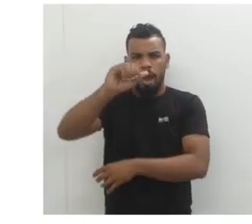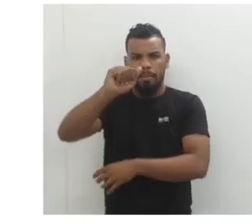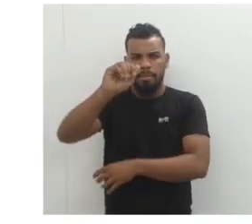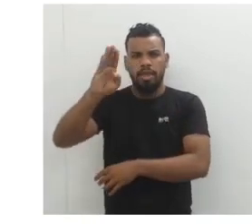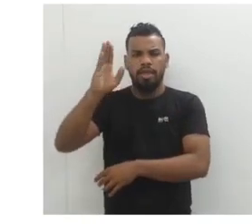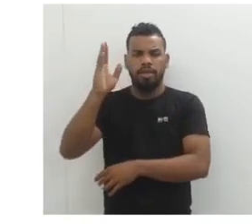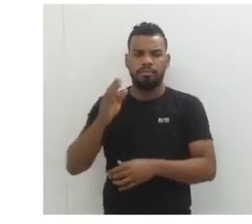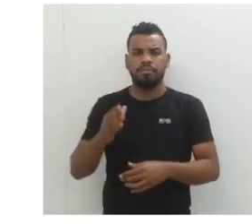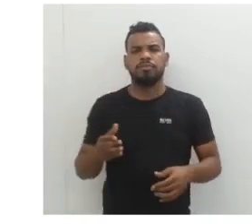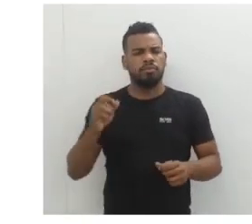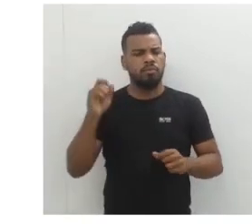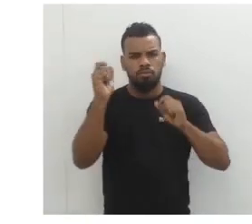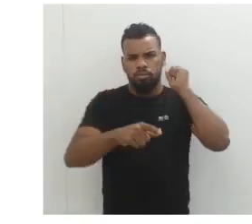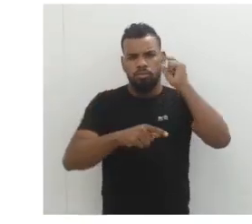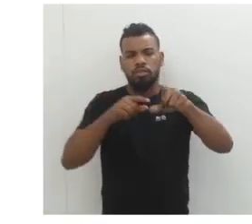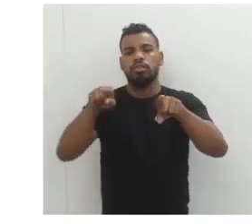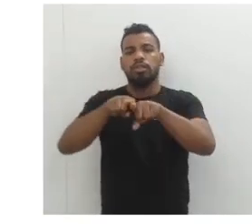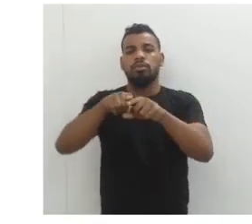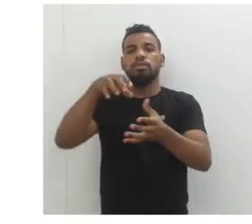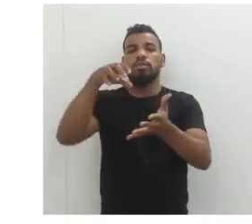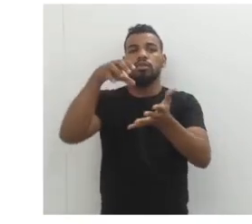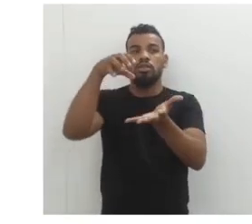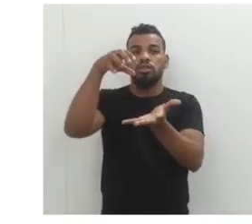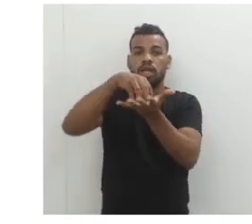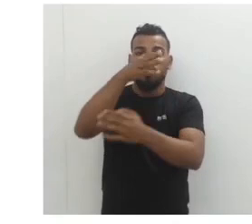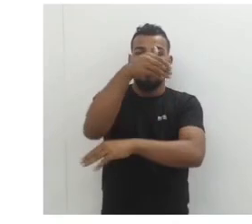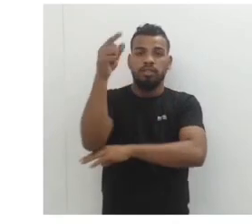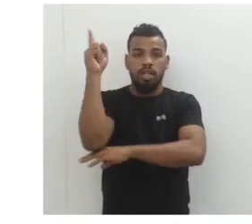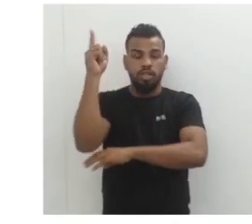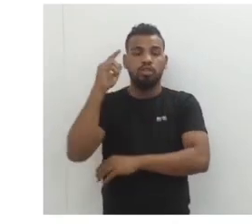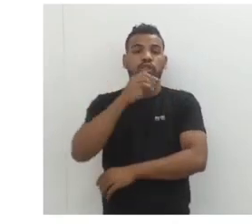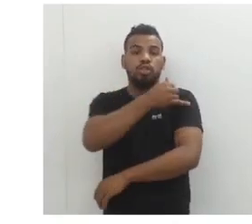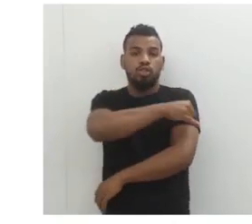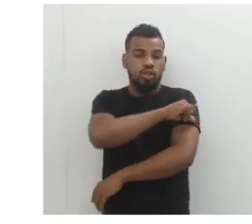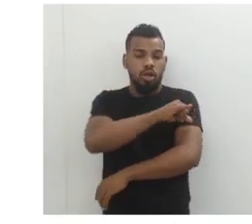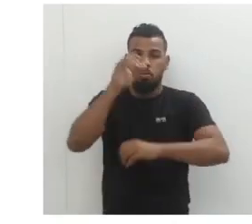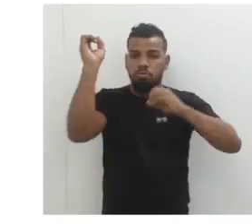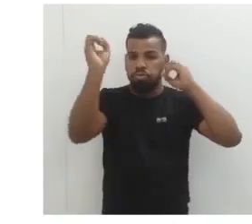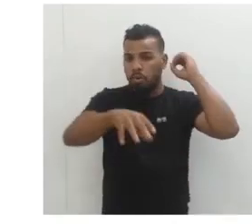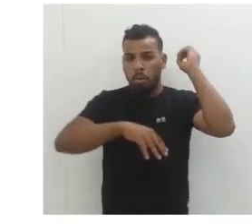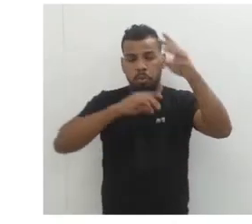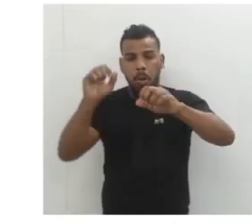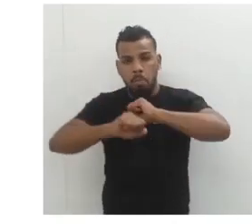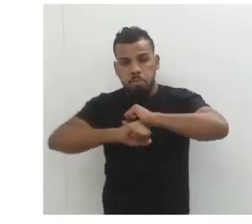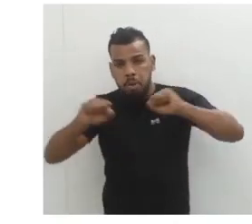Brasil, da OAB, e no Centro de Convenções do Rio de Janeiro